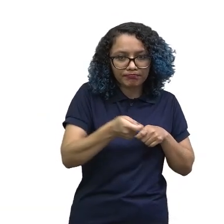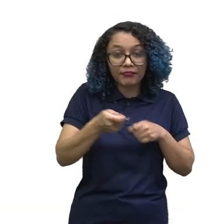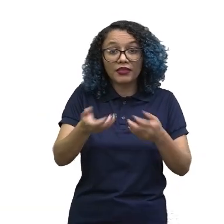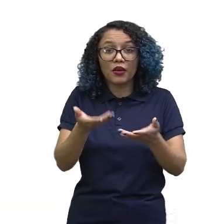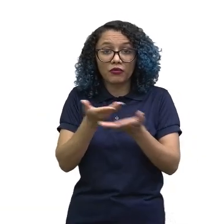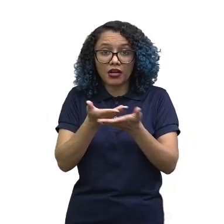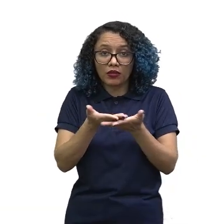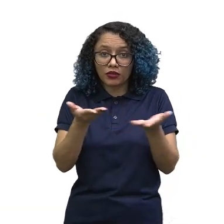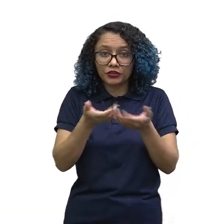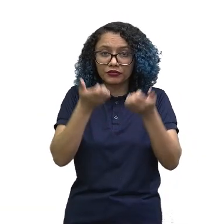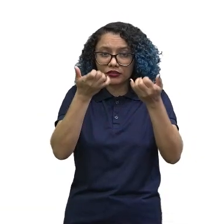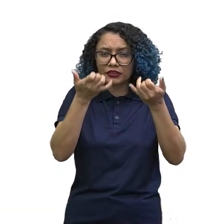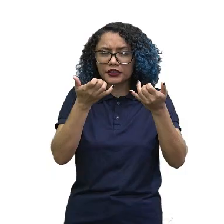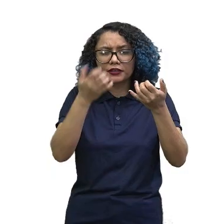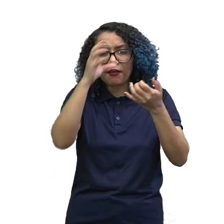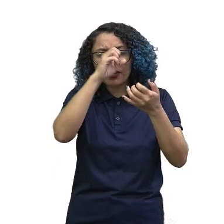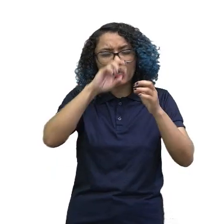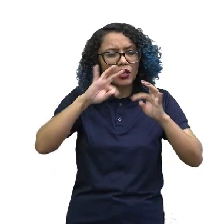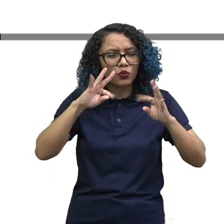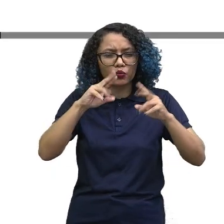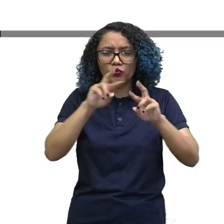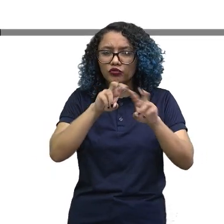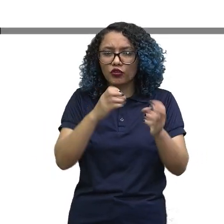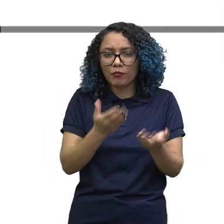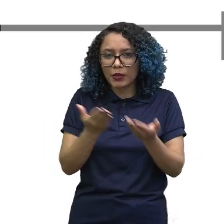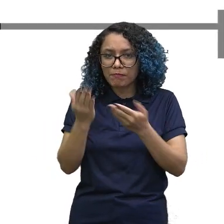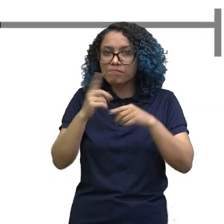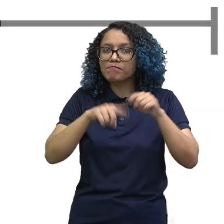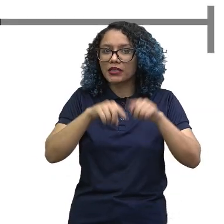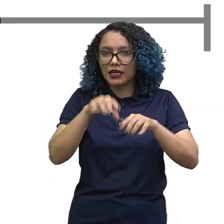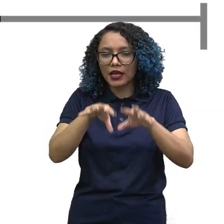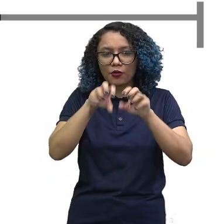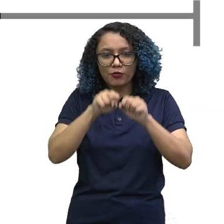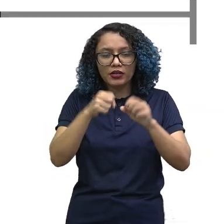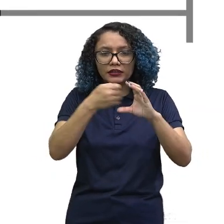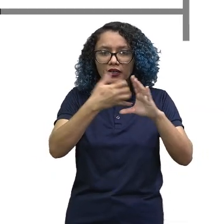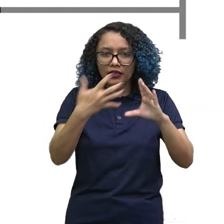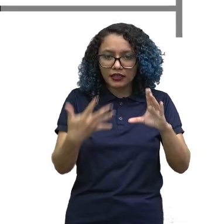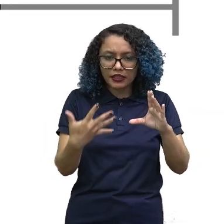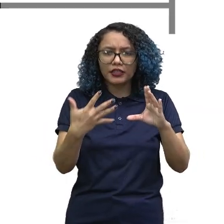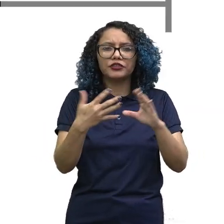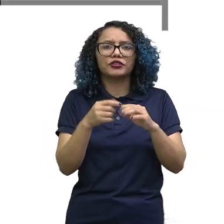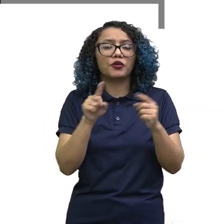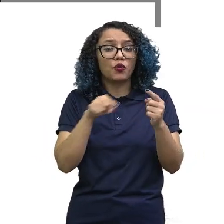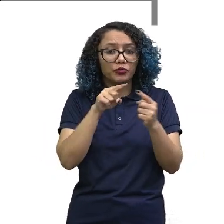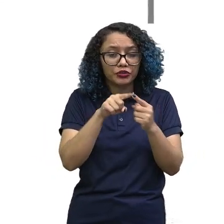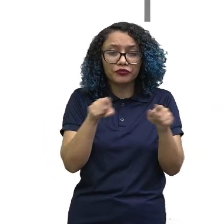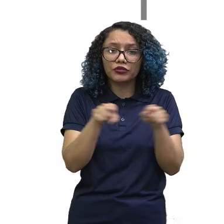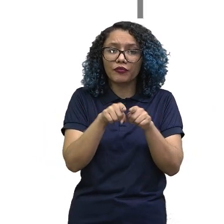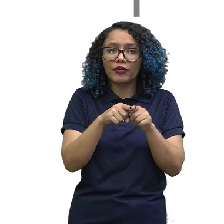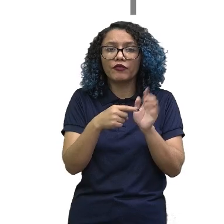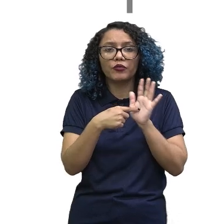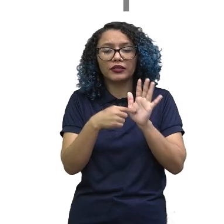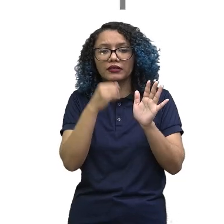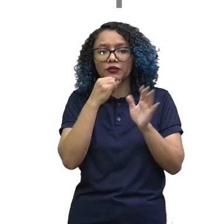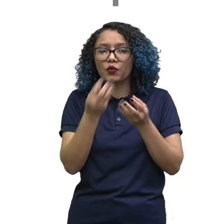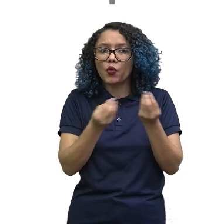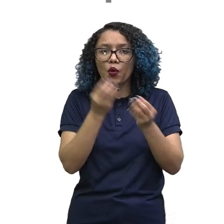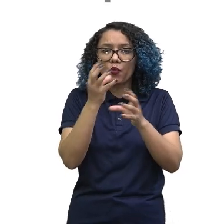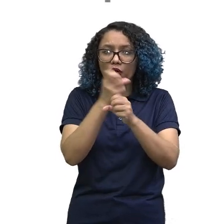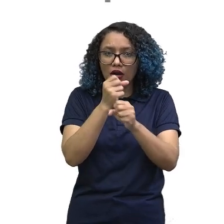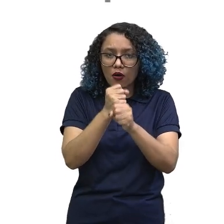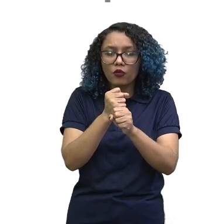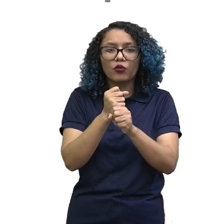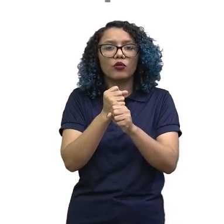irá aprender tudo sobre os receptores elétricos, suas características, funções e verá exemplos como calcular sua potência